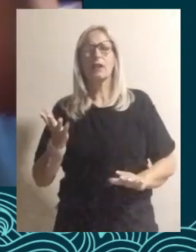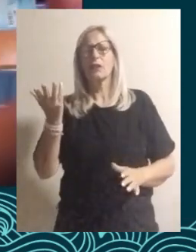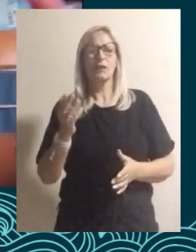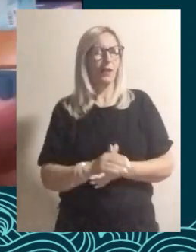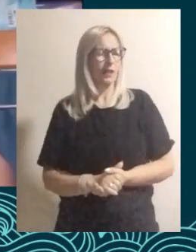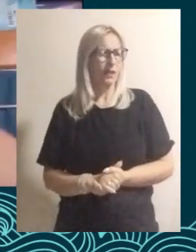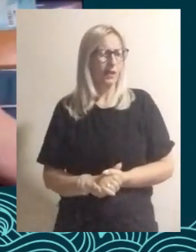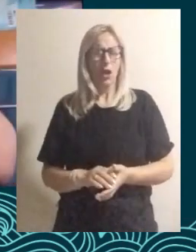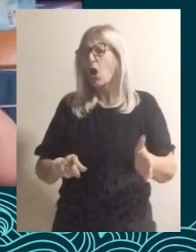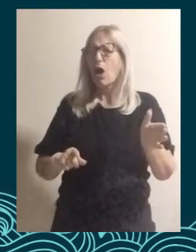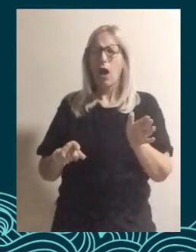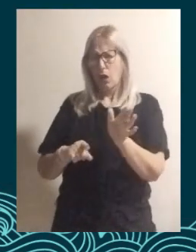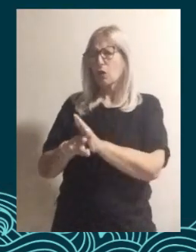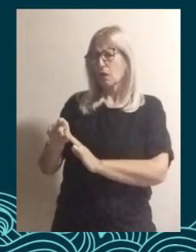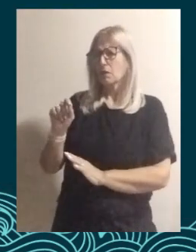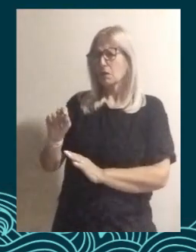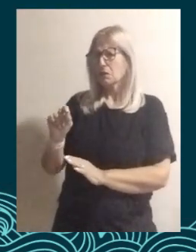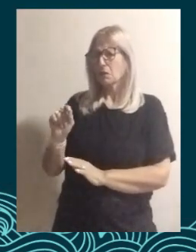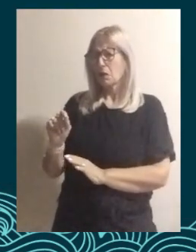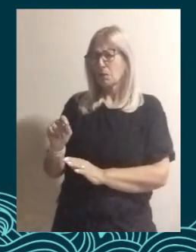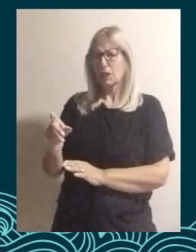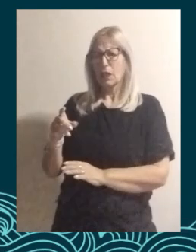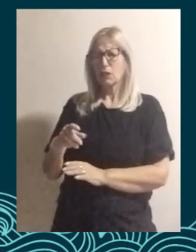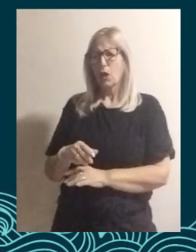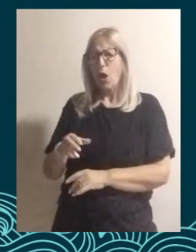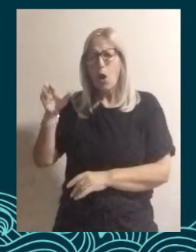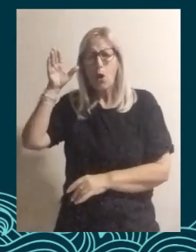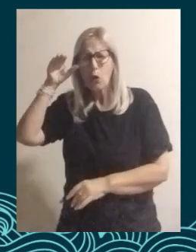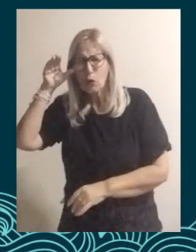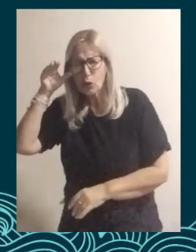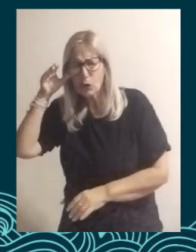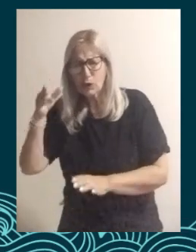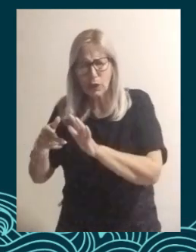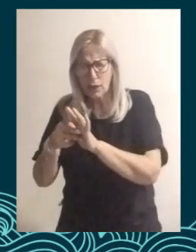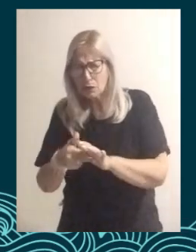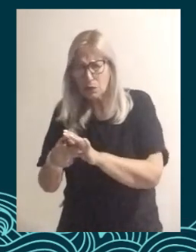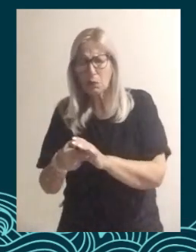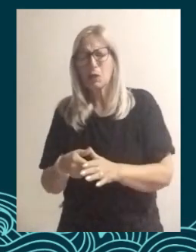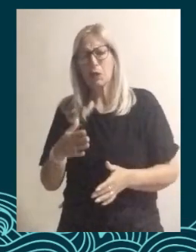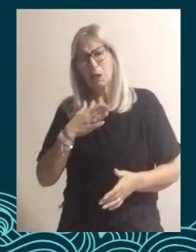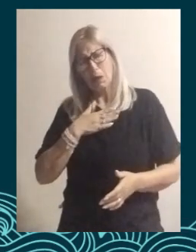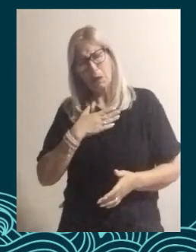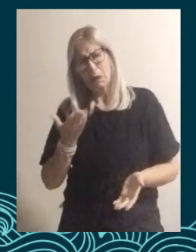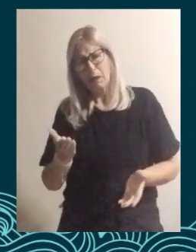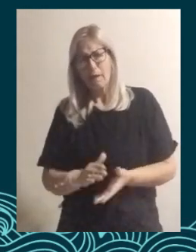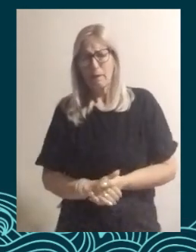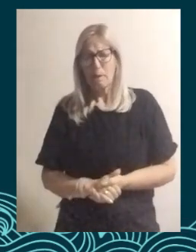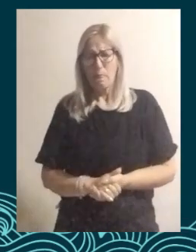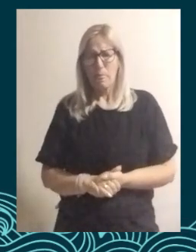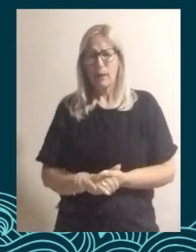As coisas que acontecem no mundo. Eu ia mesmo te fazer essa pergunta, assim, que é uma curiosidade minha, porque eu também ouvi o